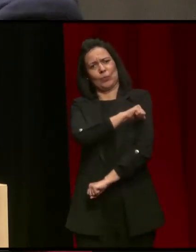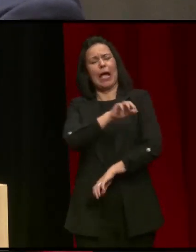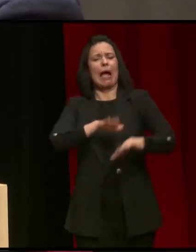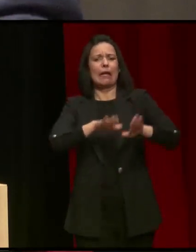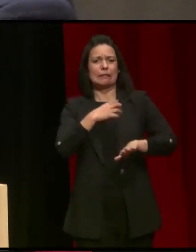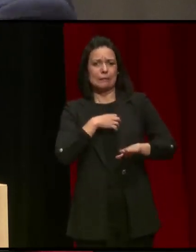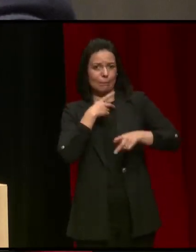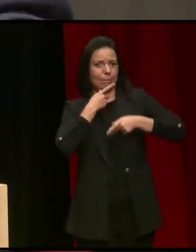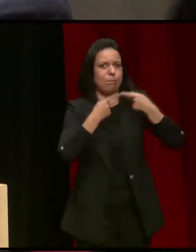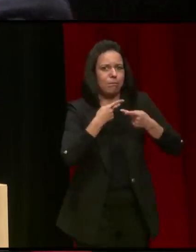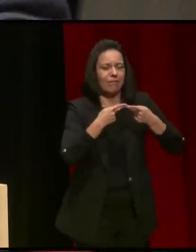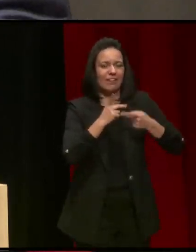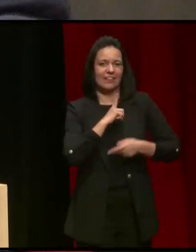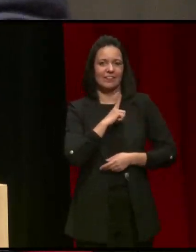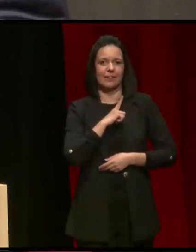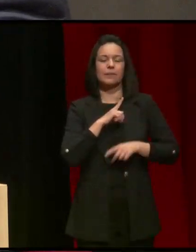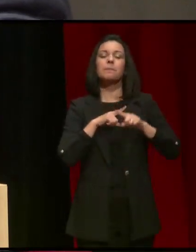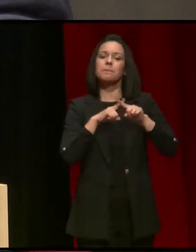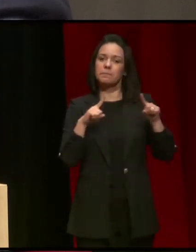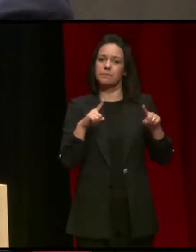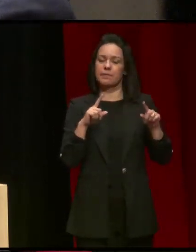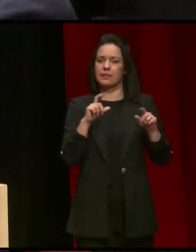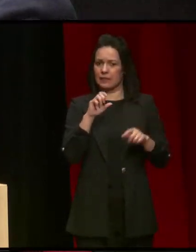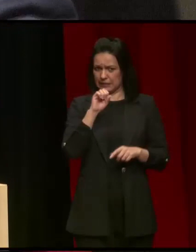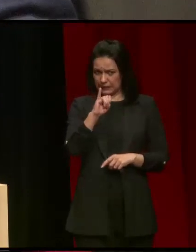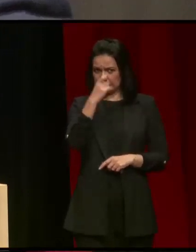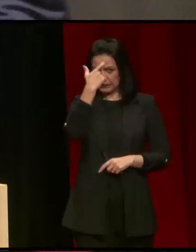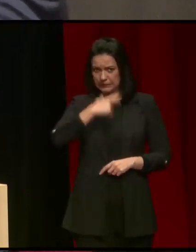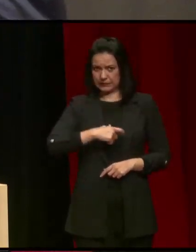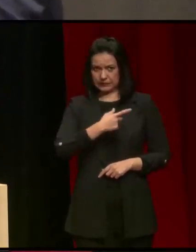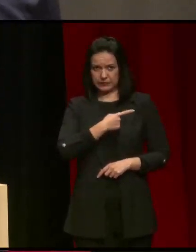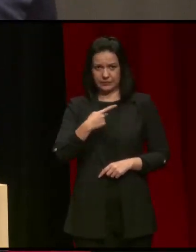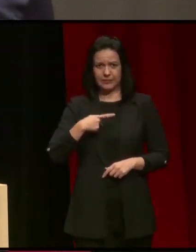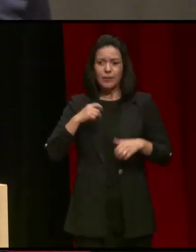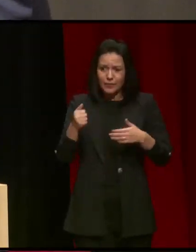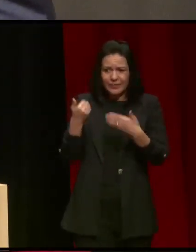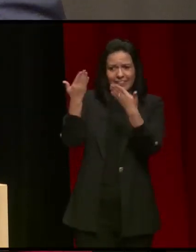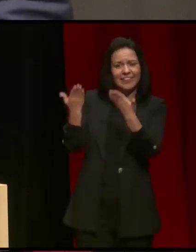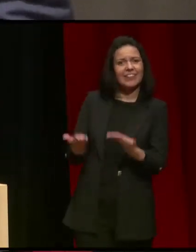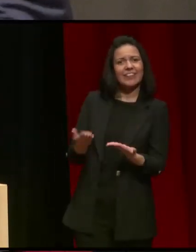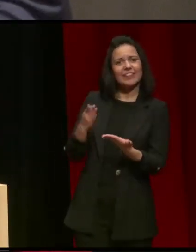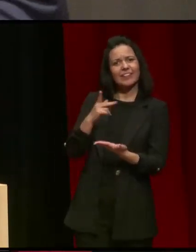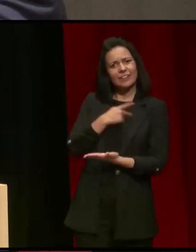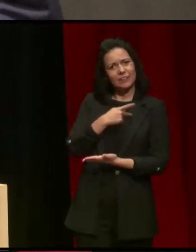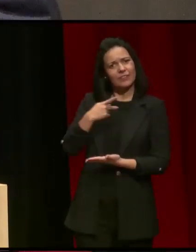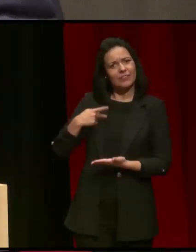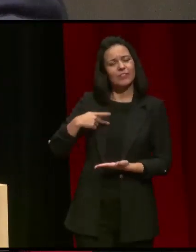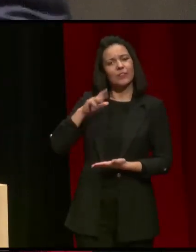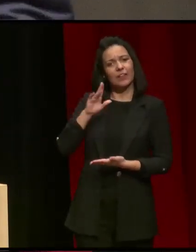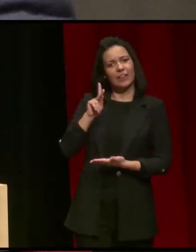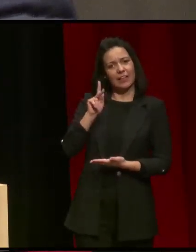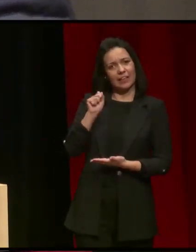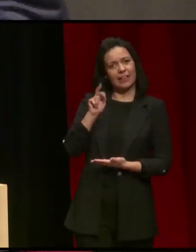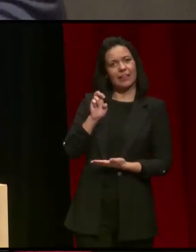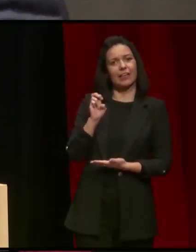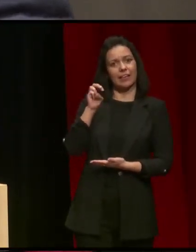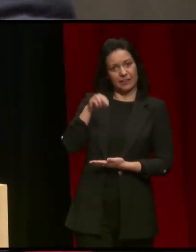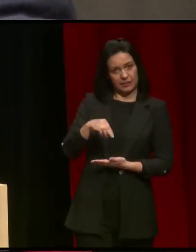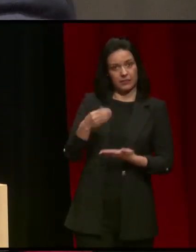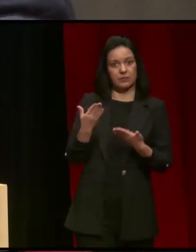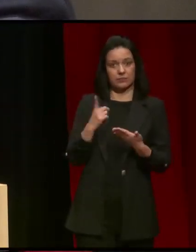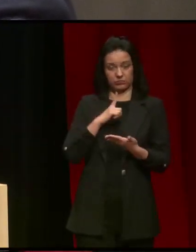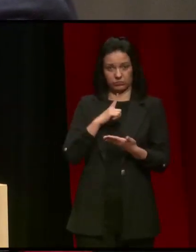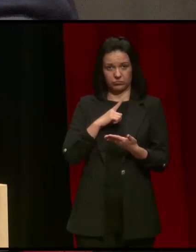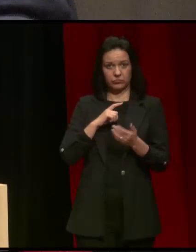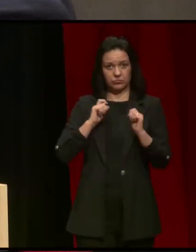Mas, toda vez que o pastor Vinícius der uma dica assim do tipo, então, pastora Karen, então, Ferrari, é para vocês